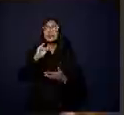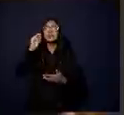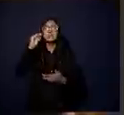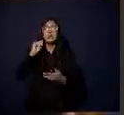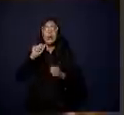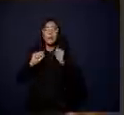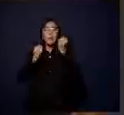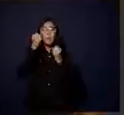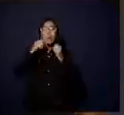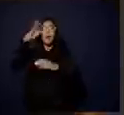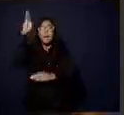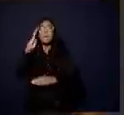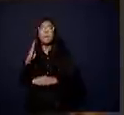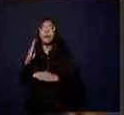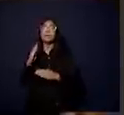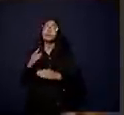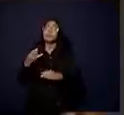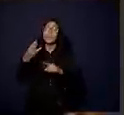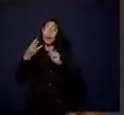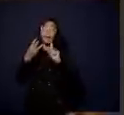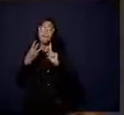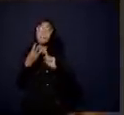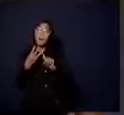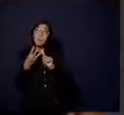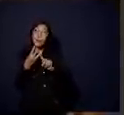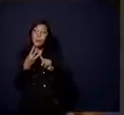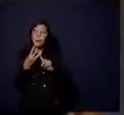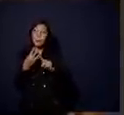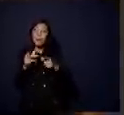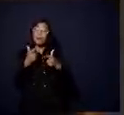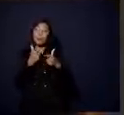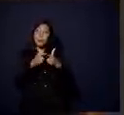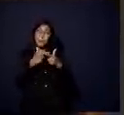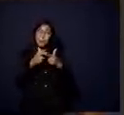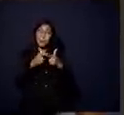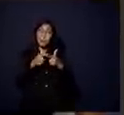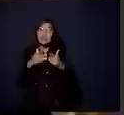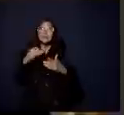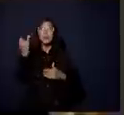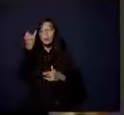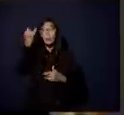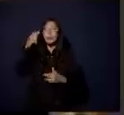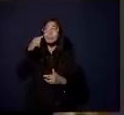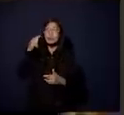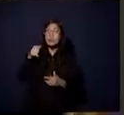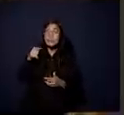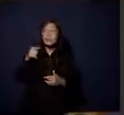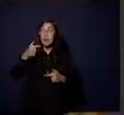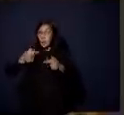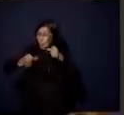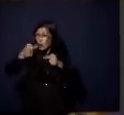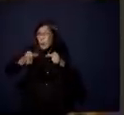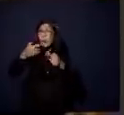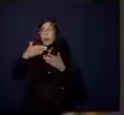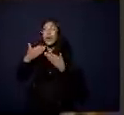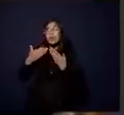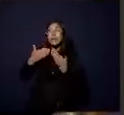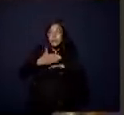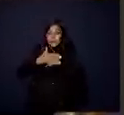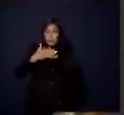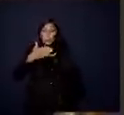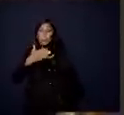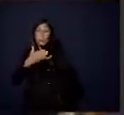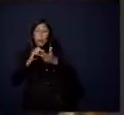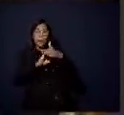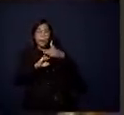brasileira terceiro problema você tem que aproveite mais importante de todos você tem distorções competitivas então por uma empresa